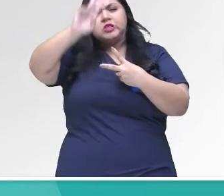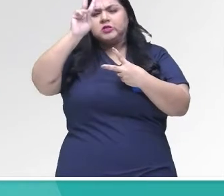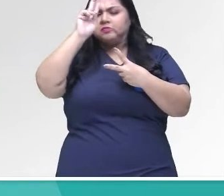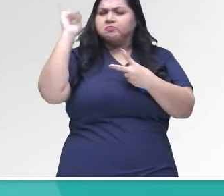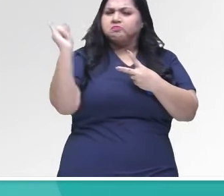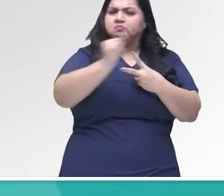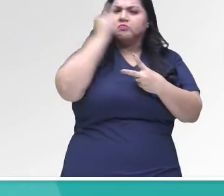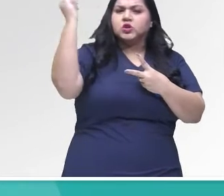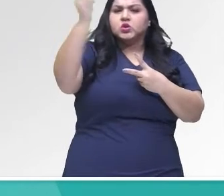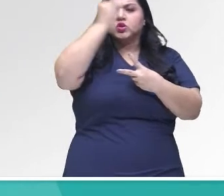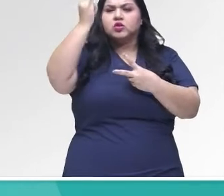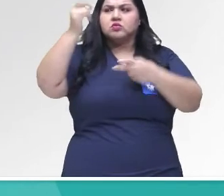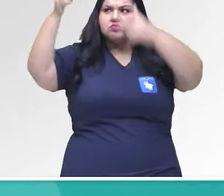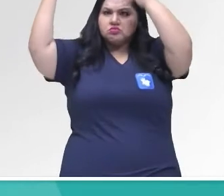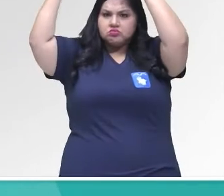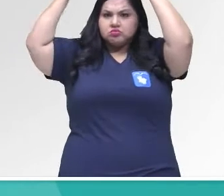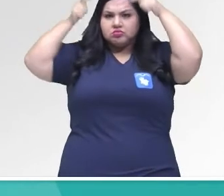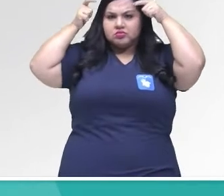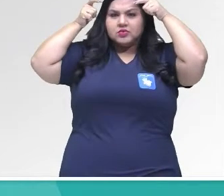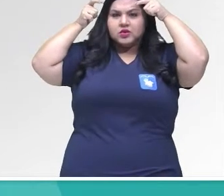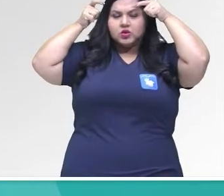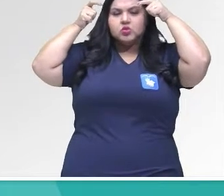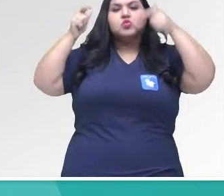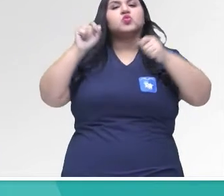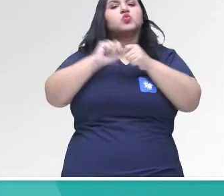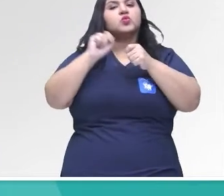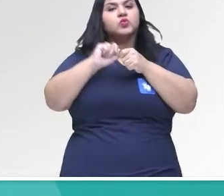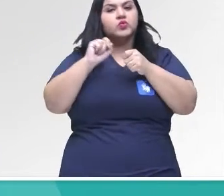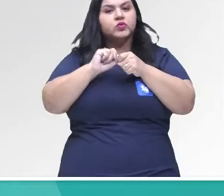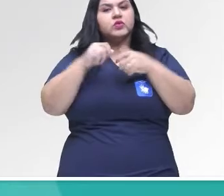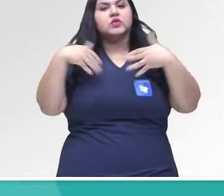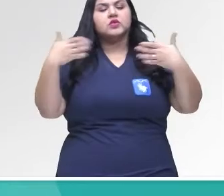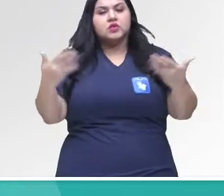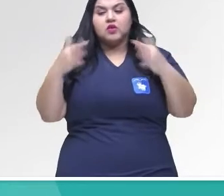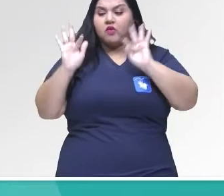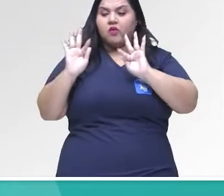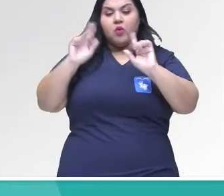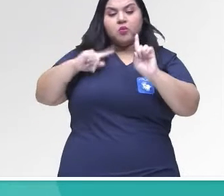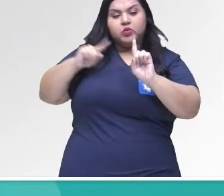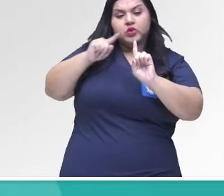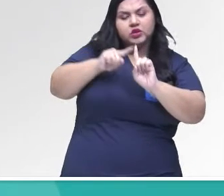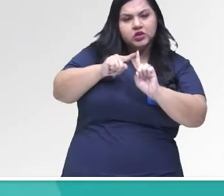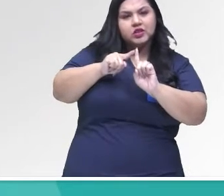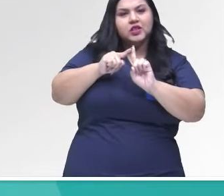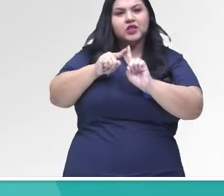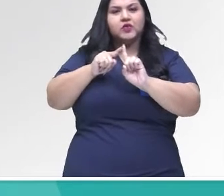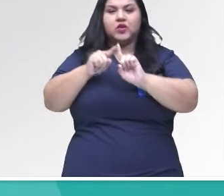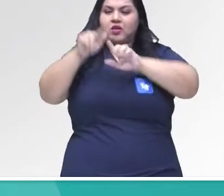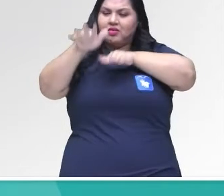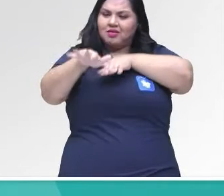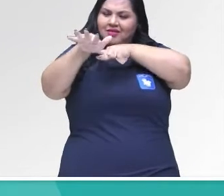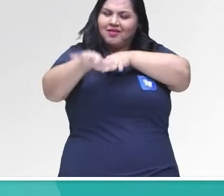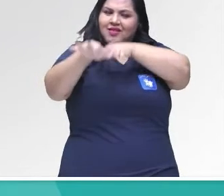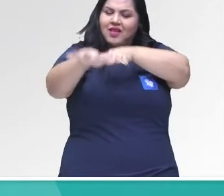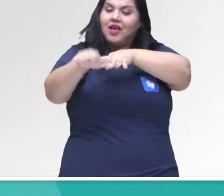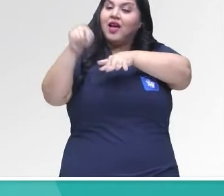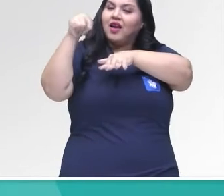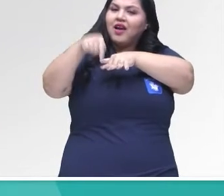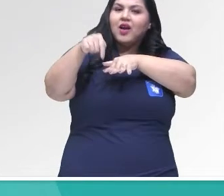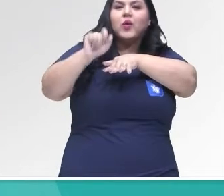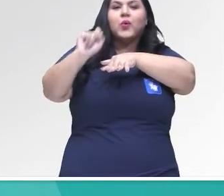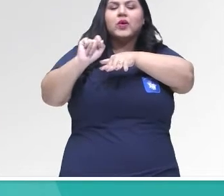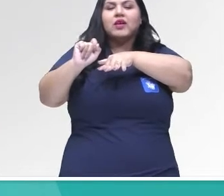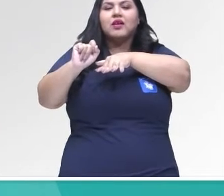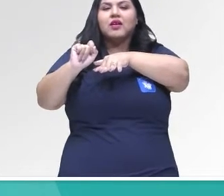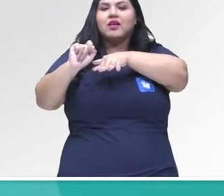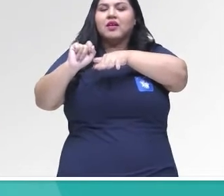sua coroação que tudo é feito. Então, a finalidade desse cortejo que acontece é justamente a